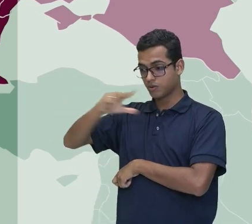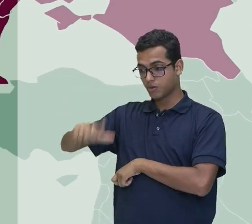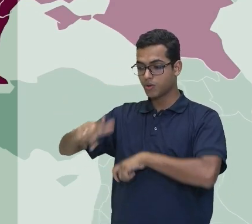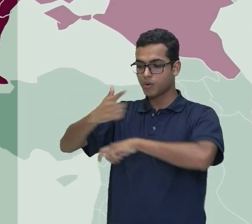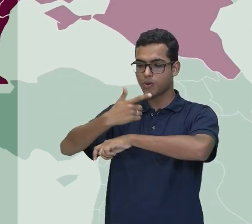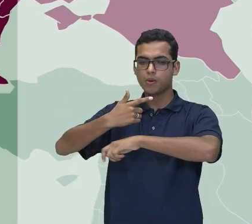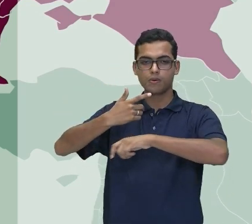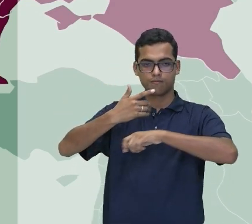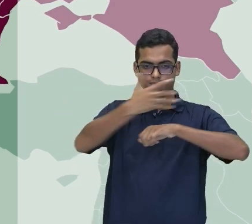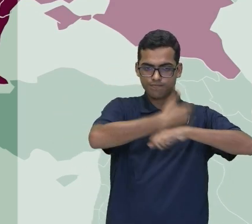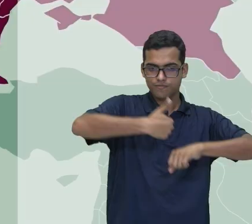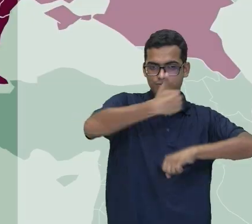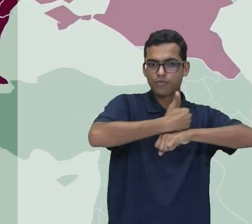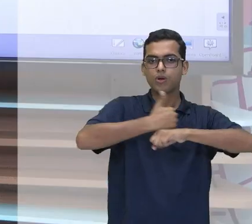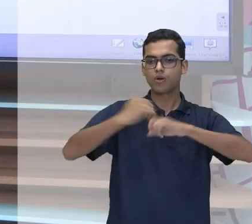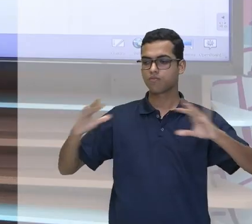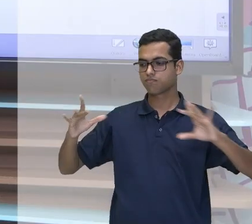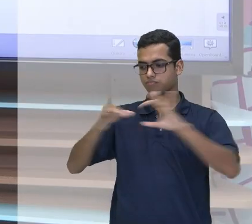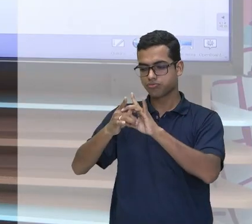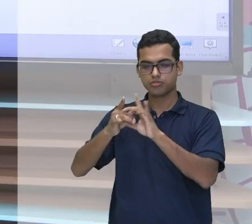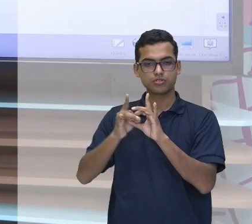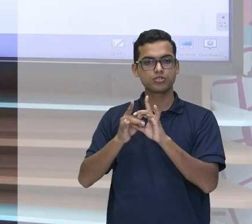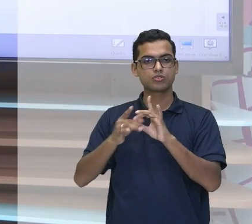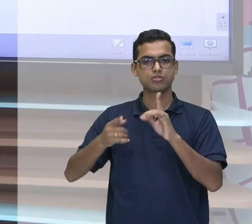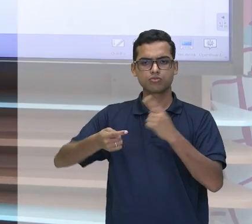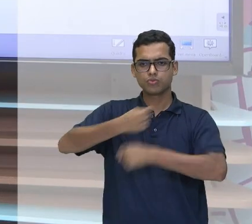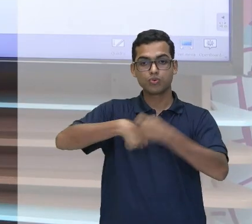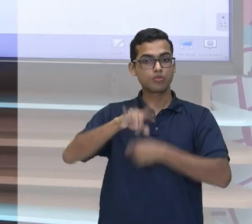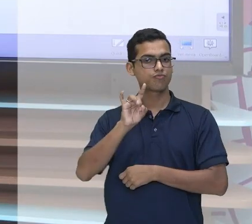apenas com a sua metrópole.